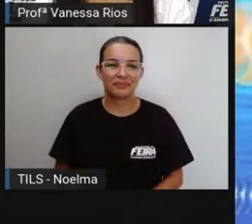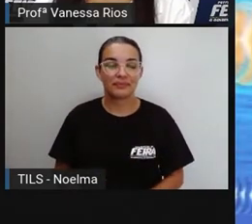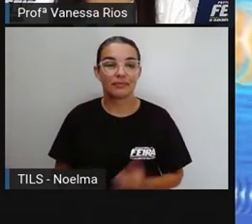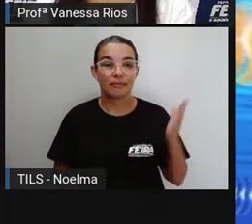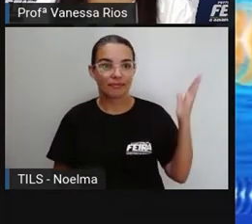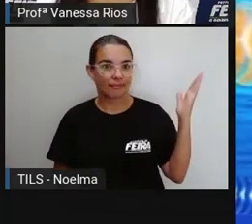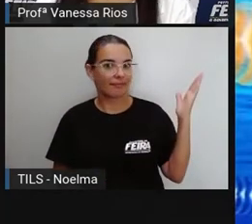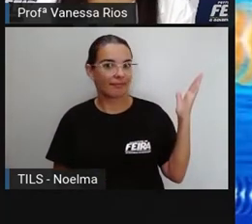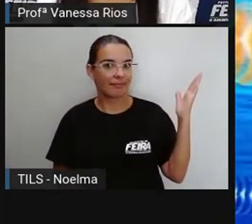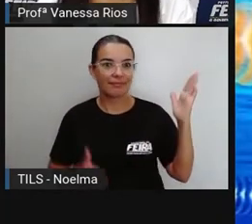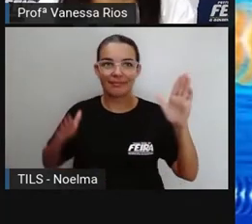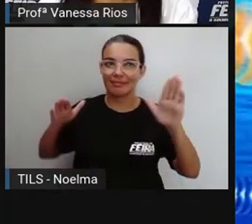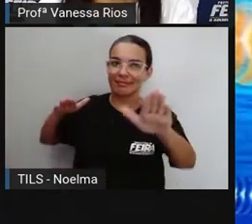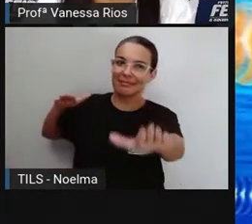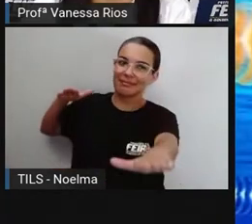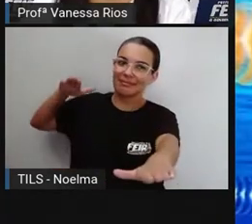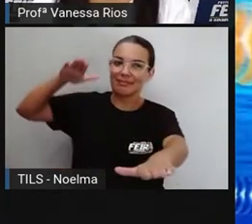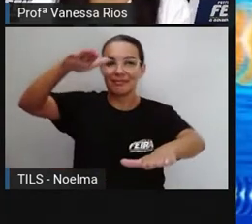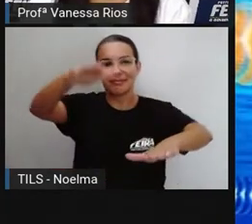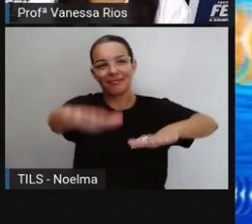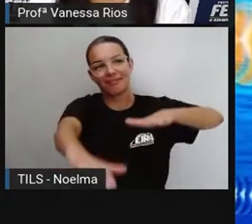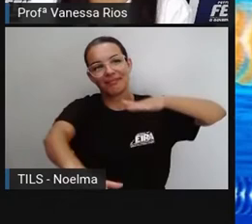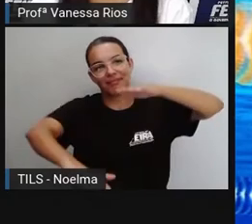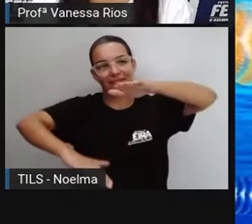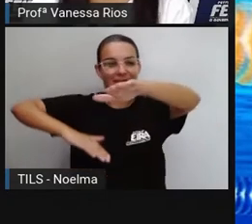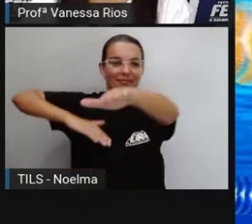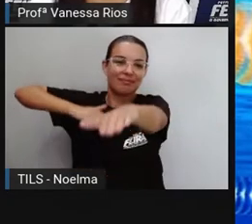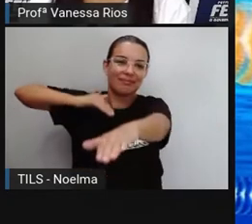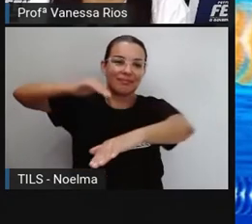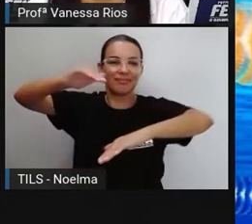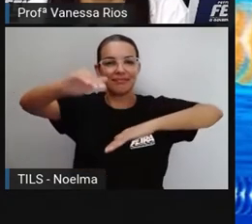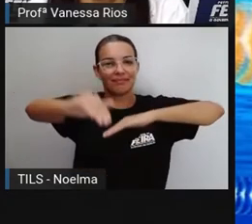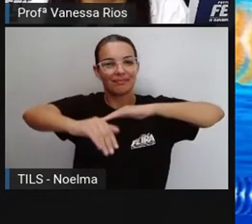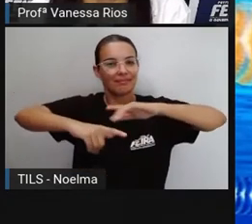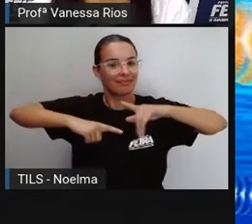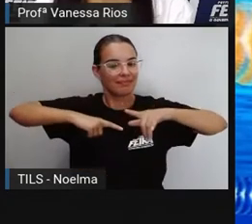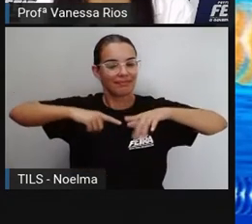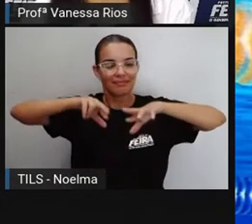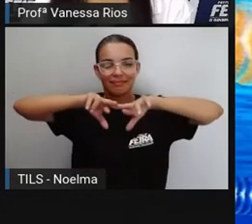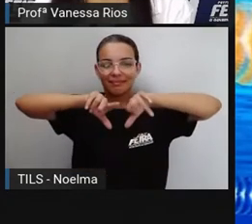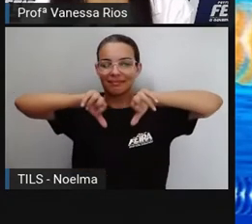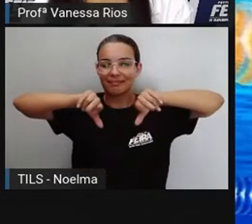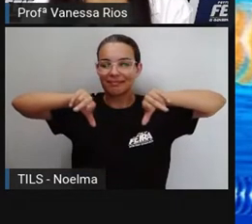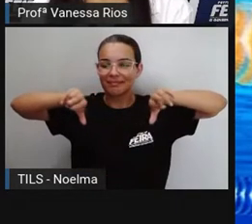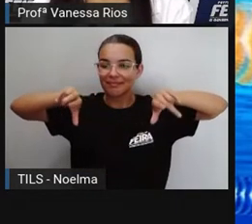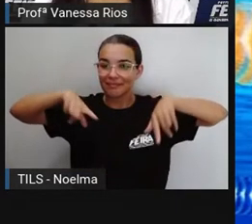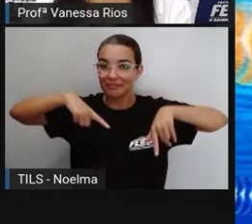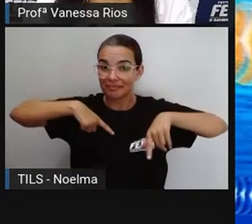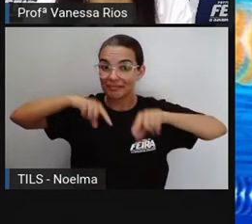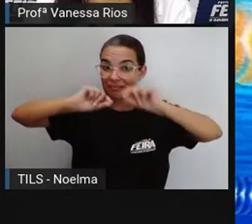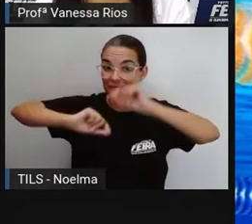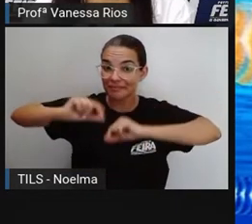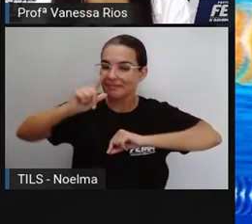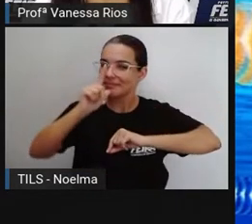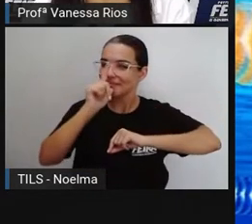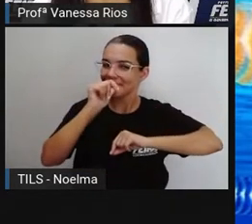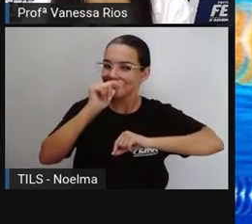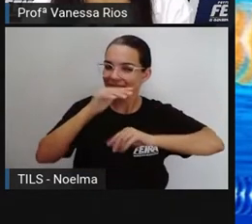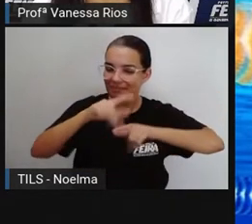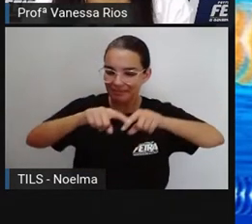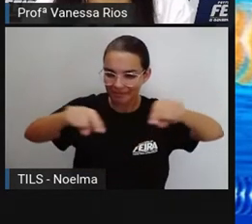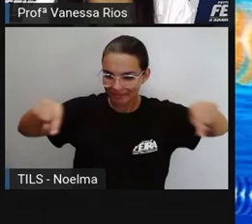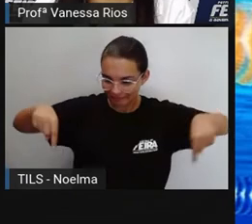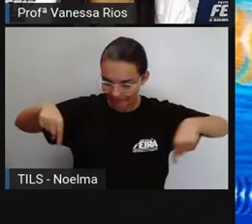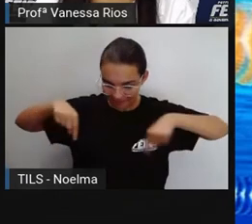E aí vem a natação. Os diversos tipos aí de nado, né? Mas aí dentro da piscina, né? As